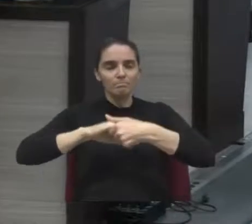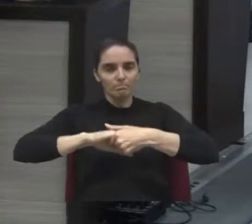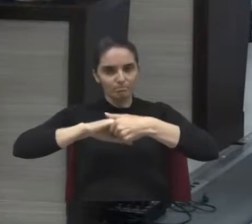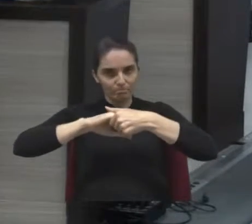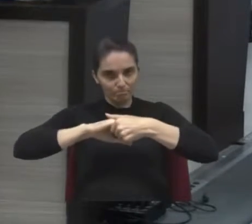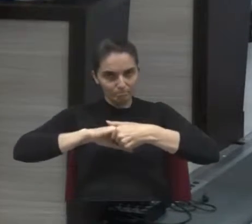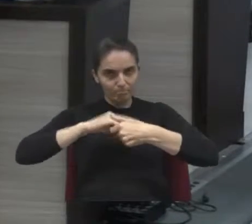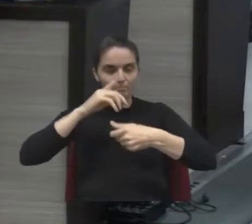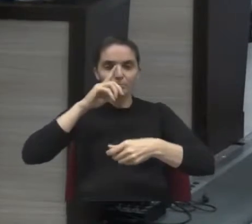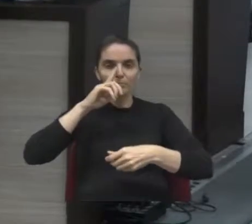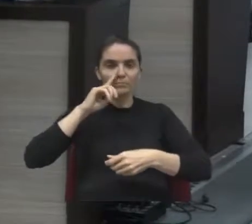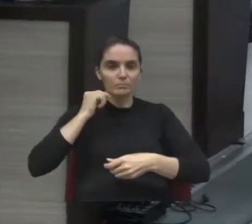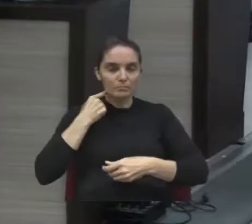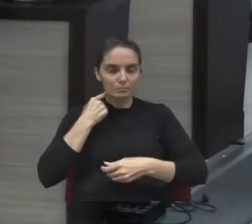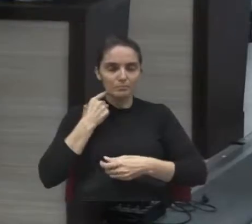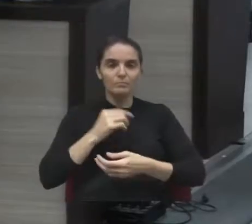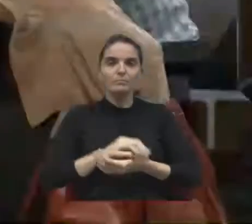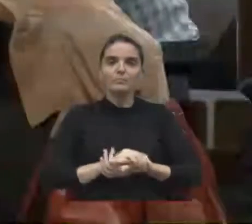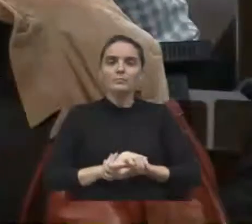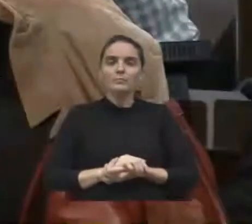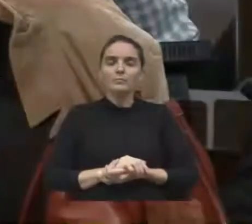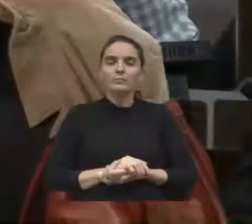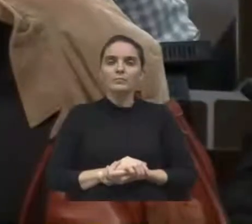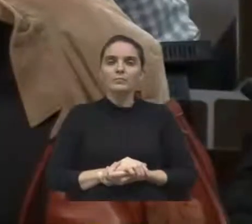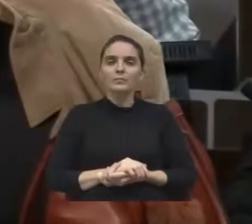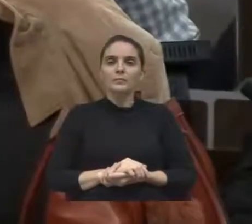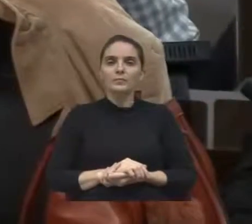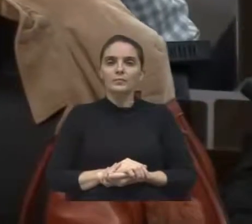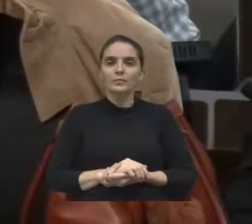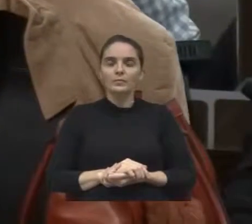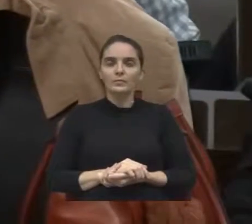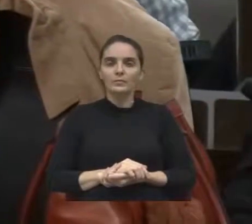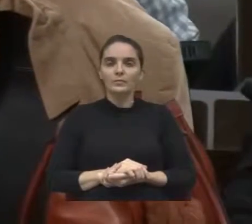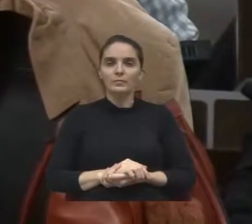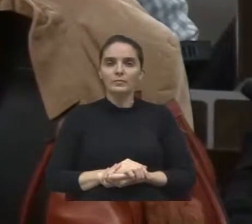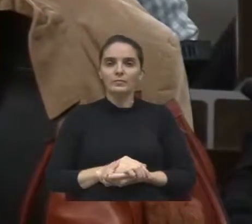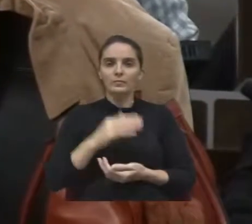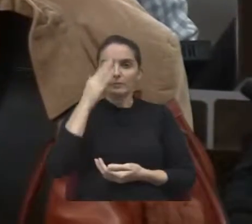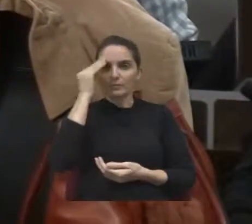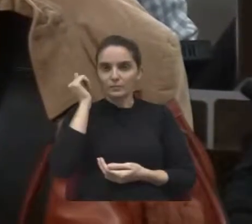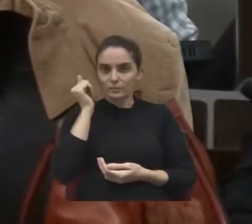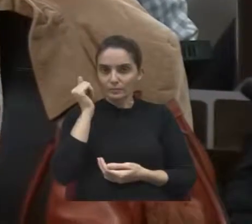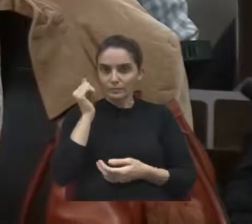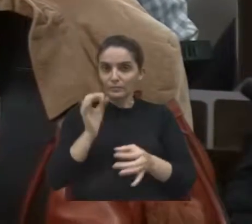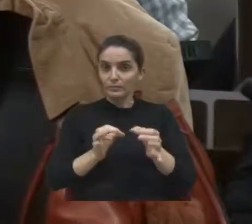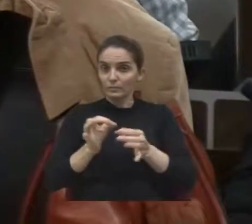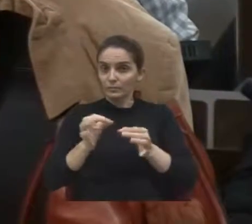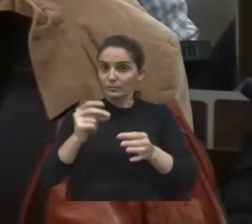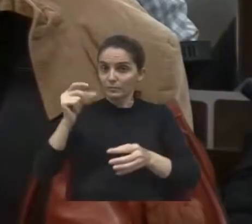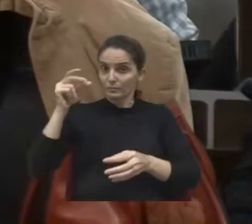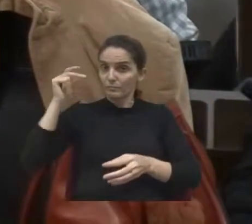vereador pastor Newton. Eu sei que já faz um tempo que esse projeto está